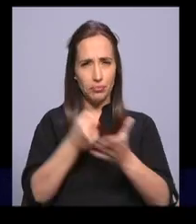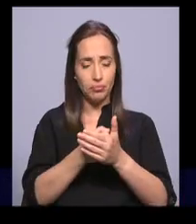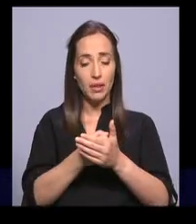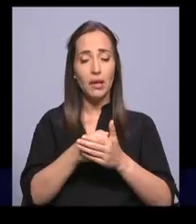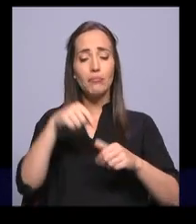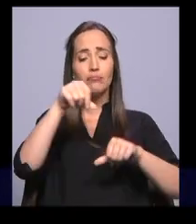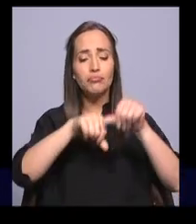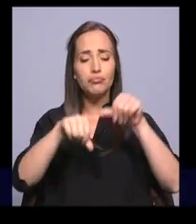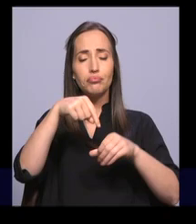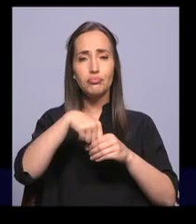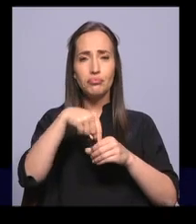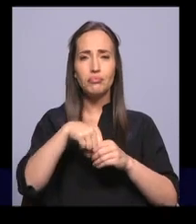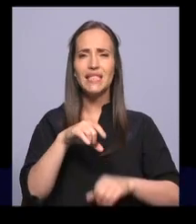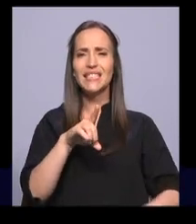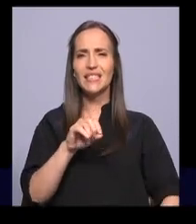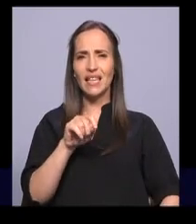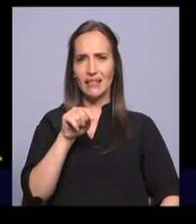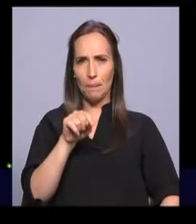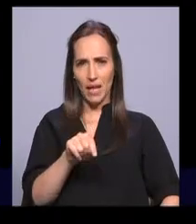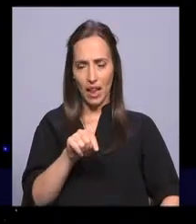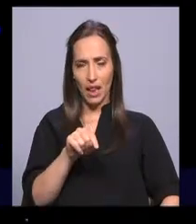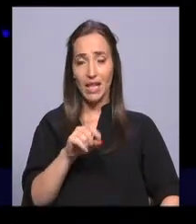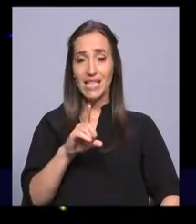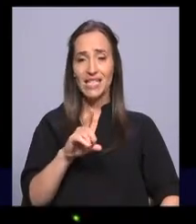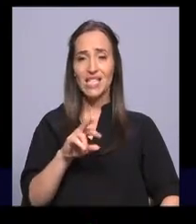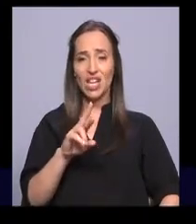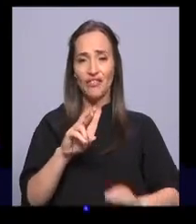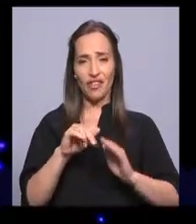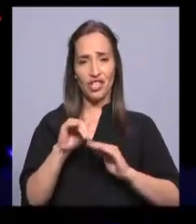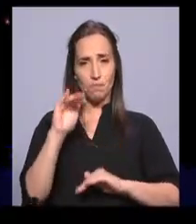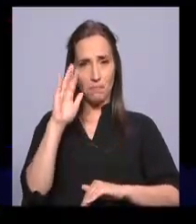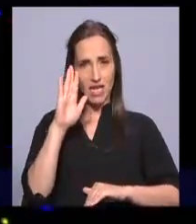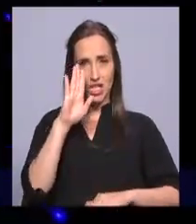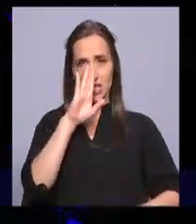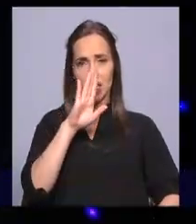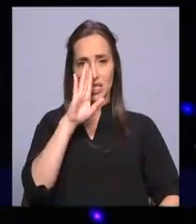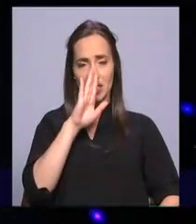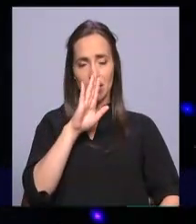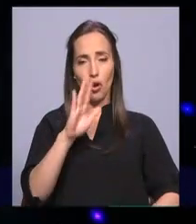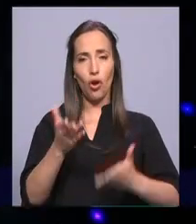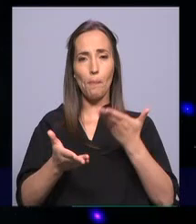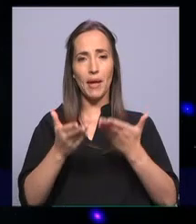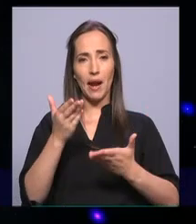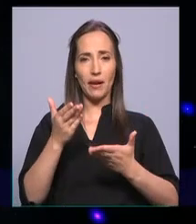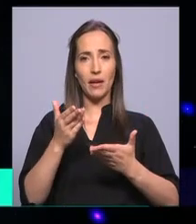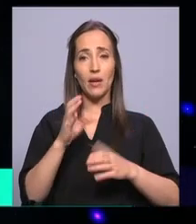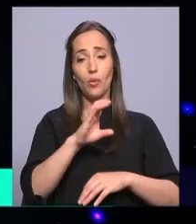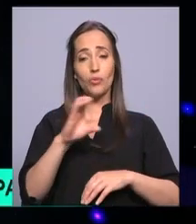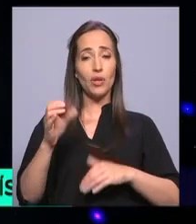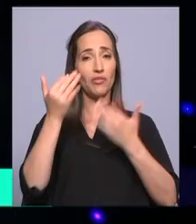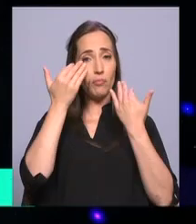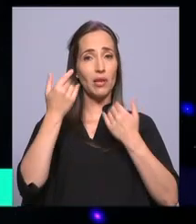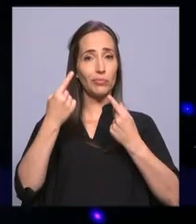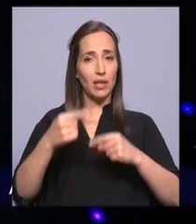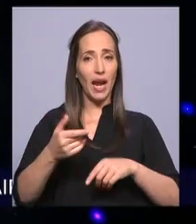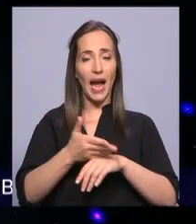química de 60 mil asteroides. Isto é 6 vezes mais do que os investigadores tinham à sua disposição antes deste